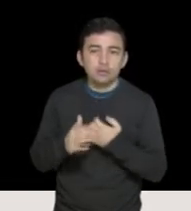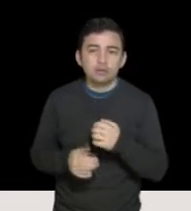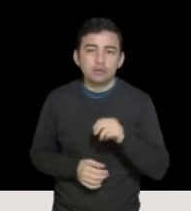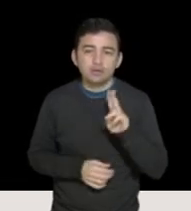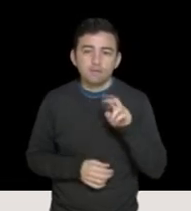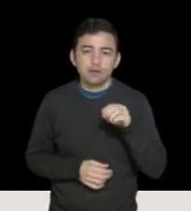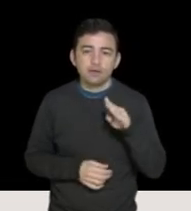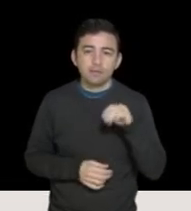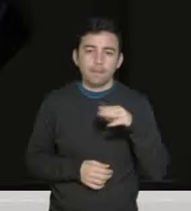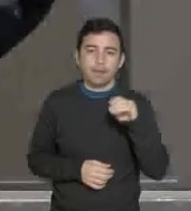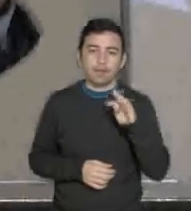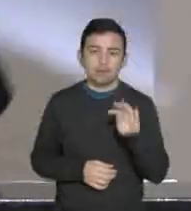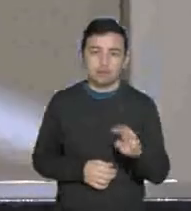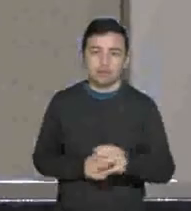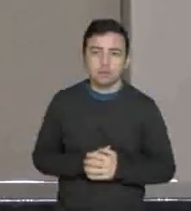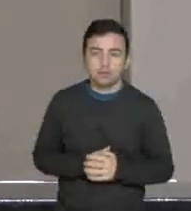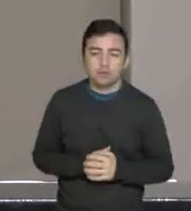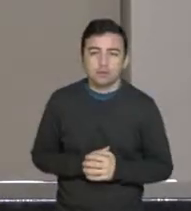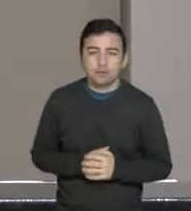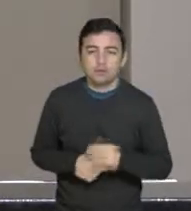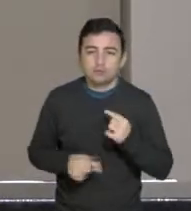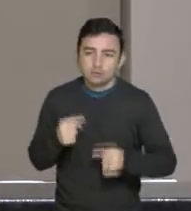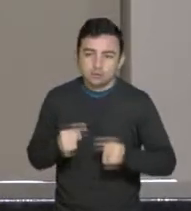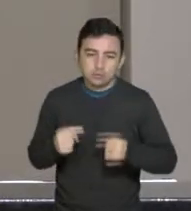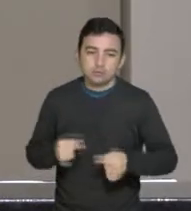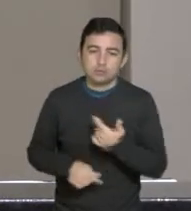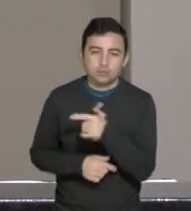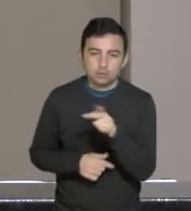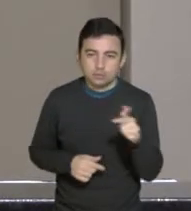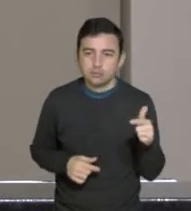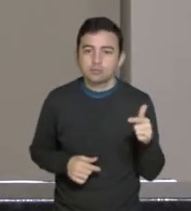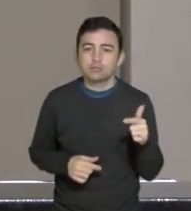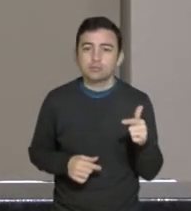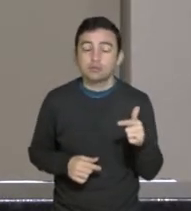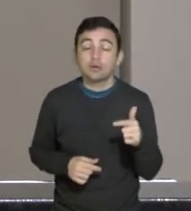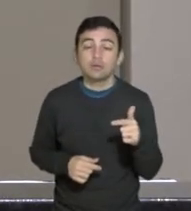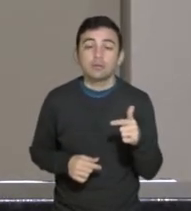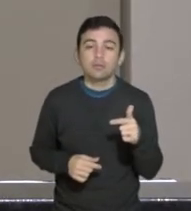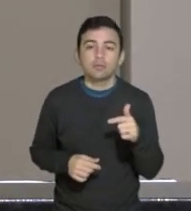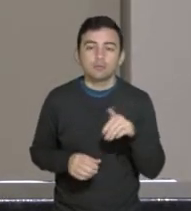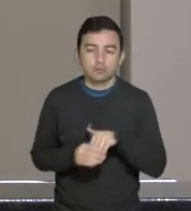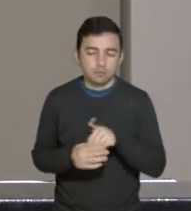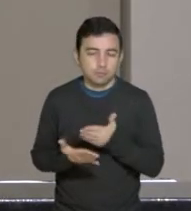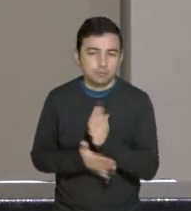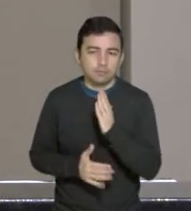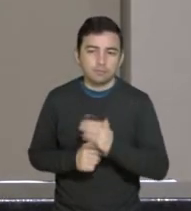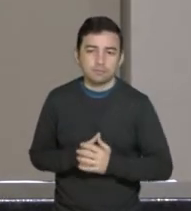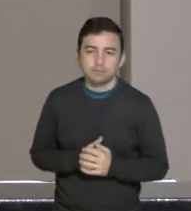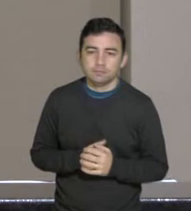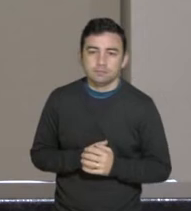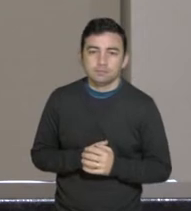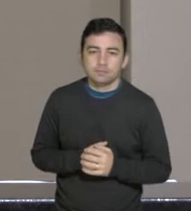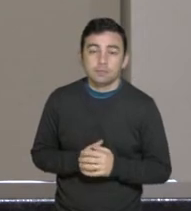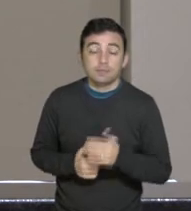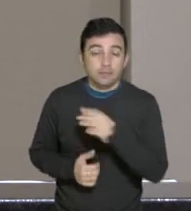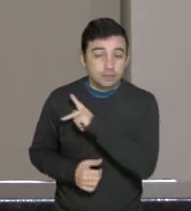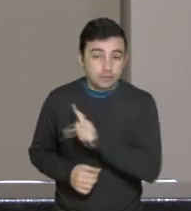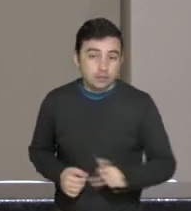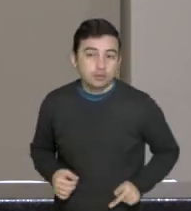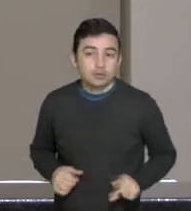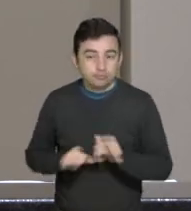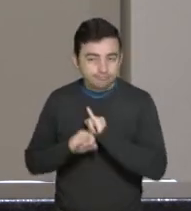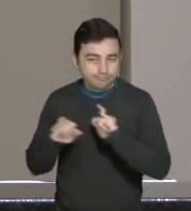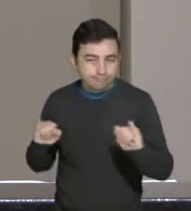Veimet. Em discussão, não havendo quem queira discutir, em votação, aprovado. Esta presidência comunica